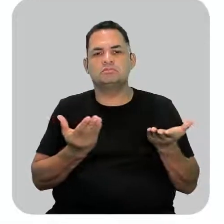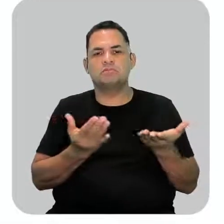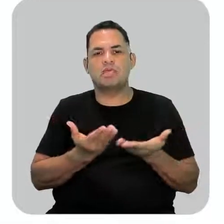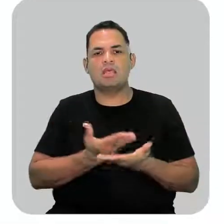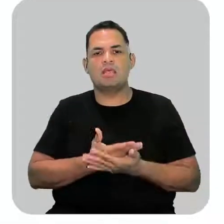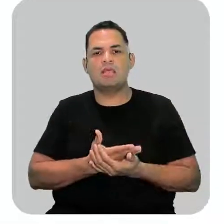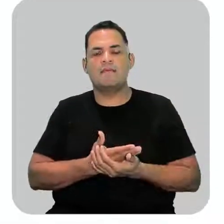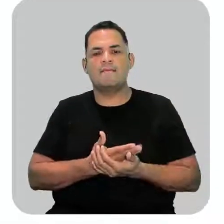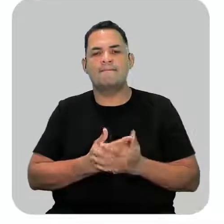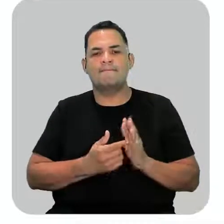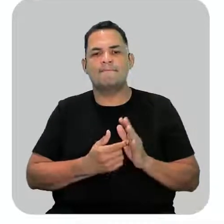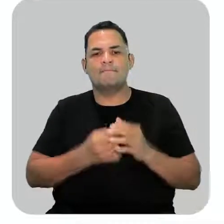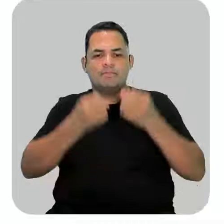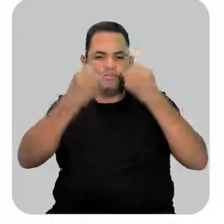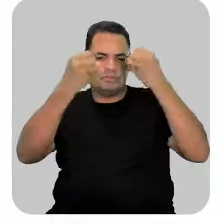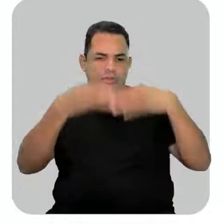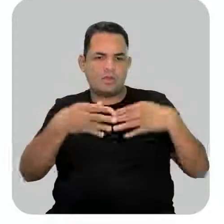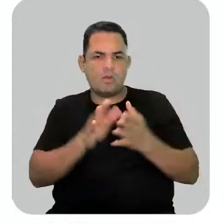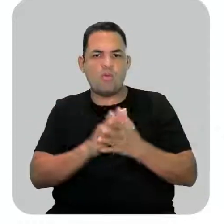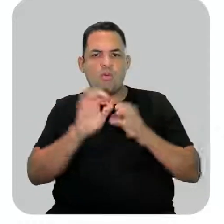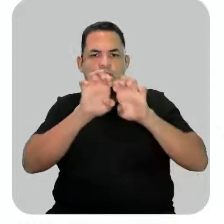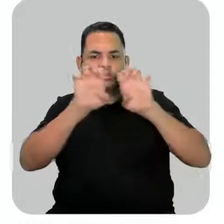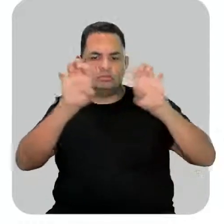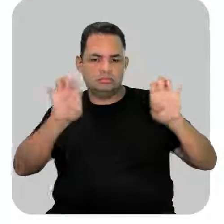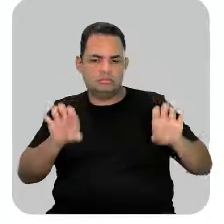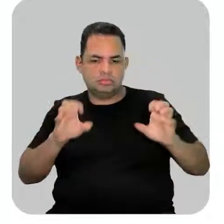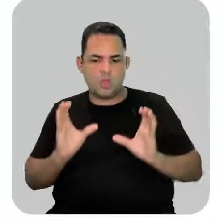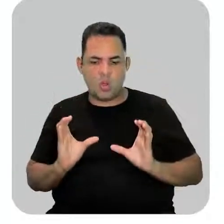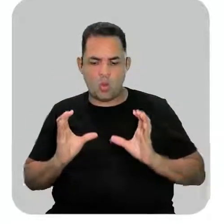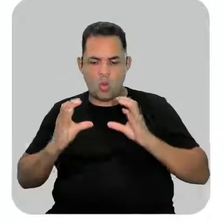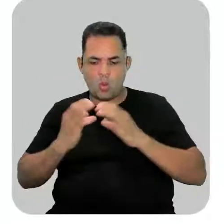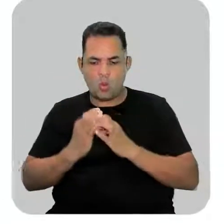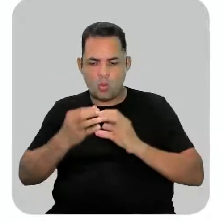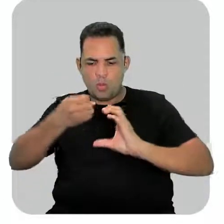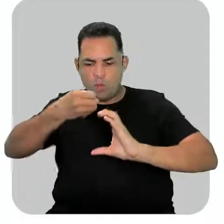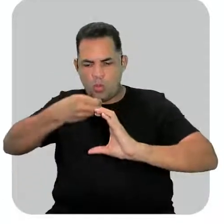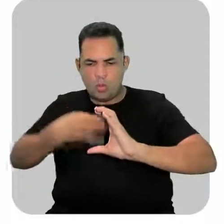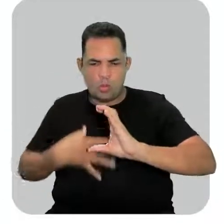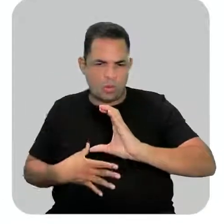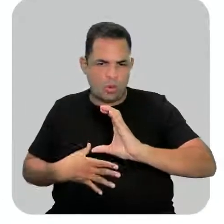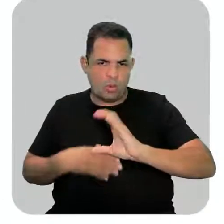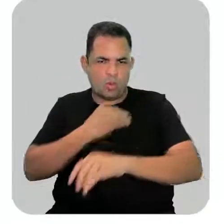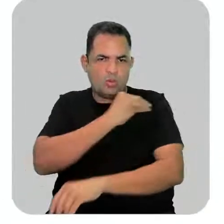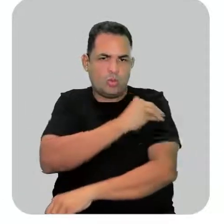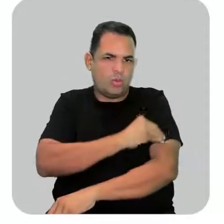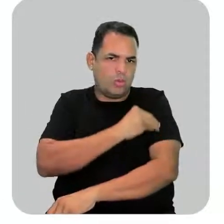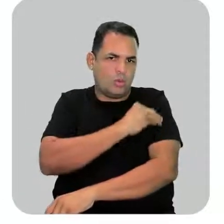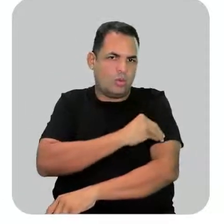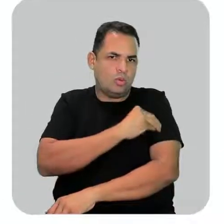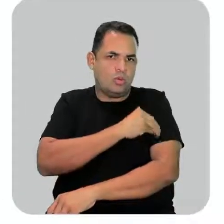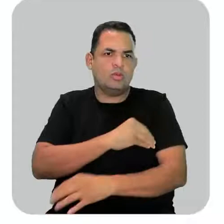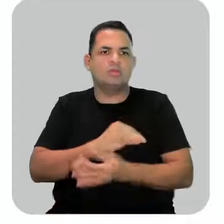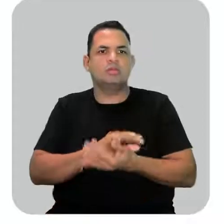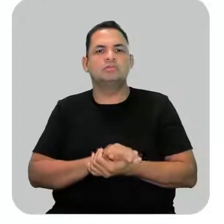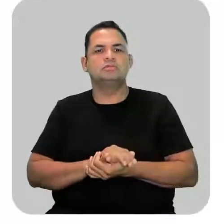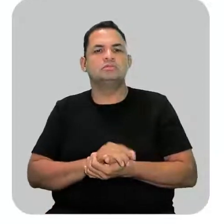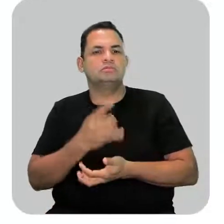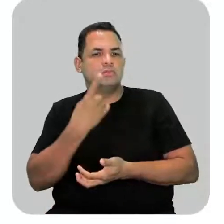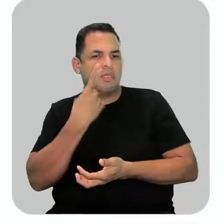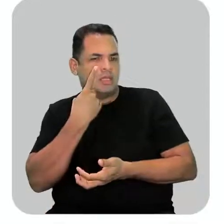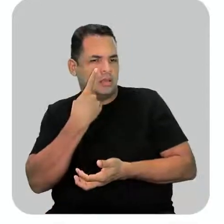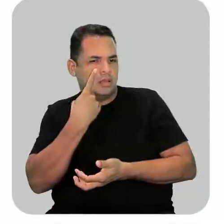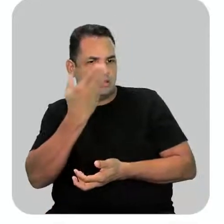como é que é a estrutura ou o grupo funcional dos álcools.